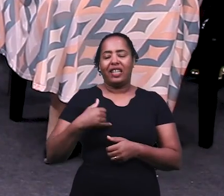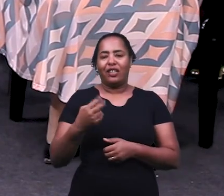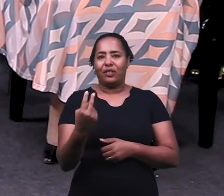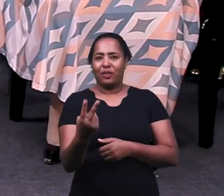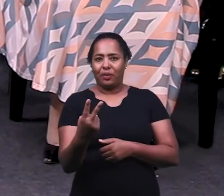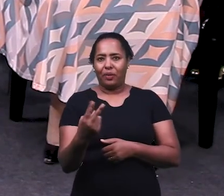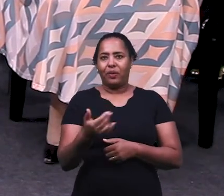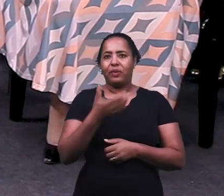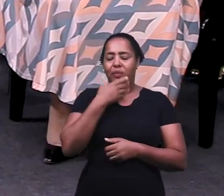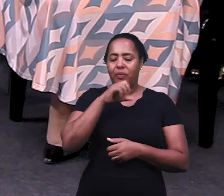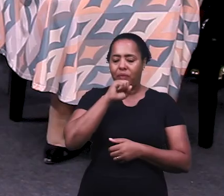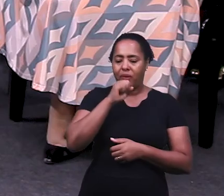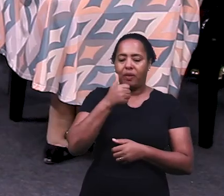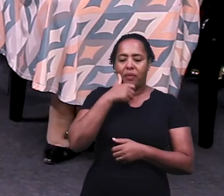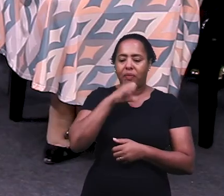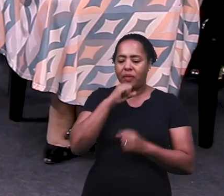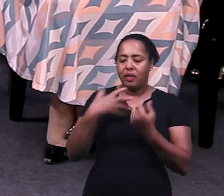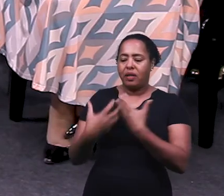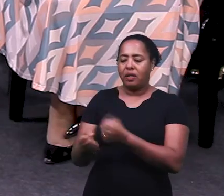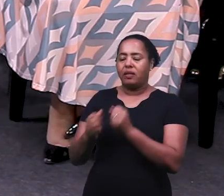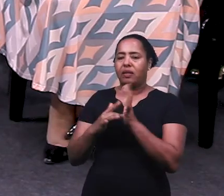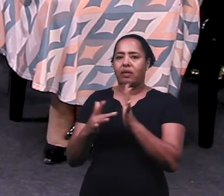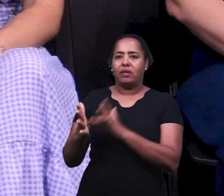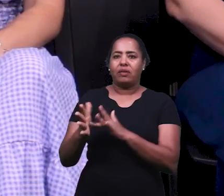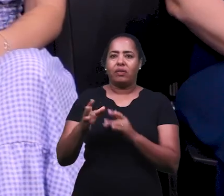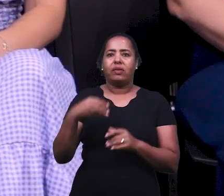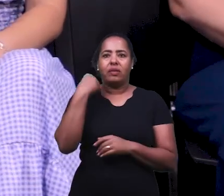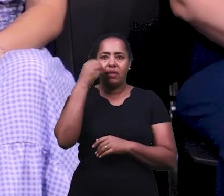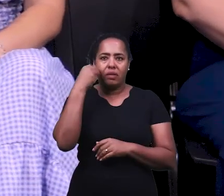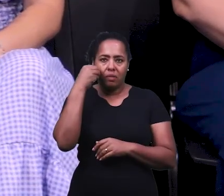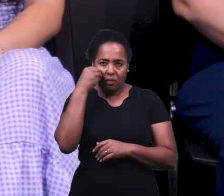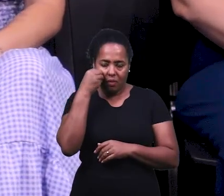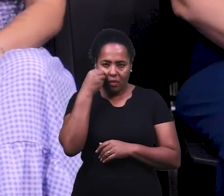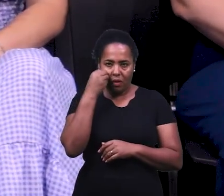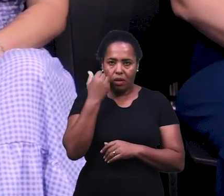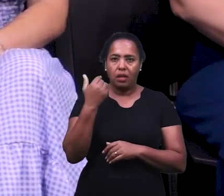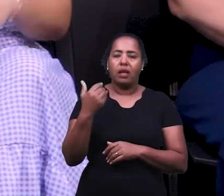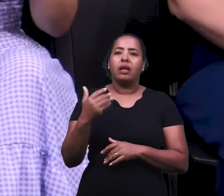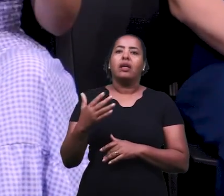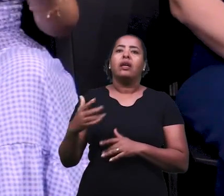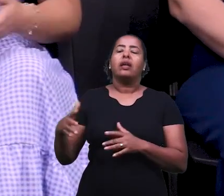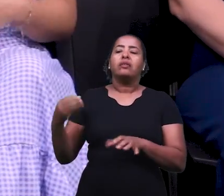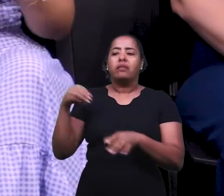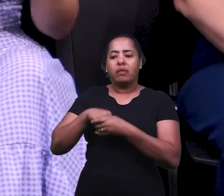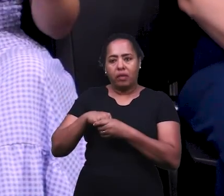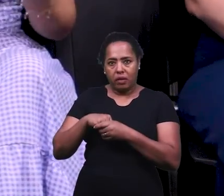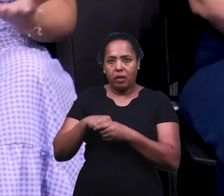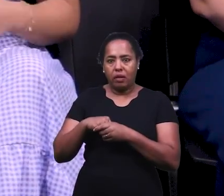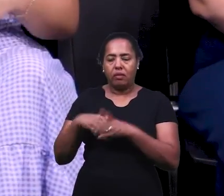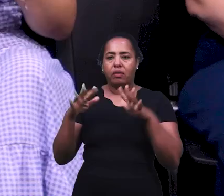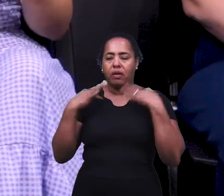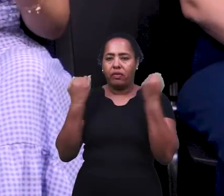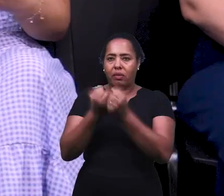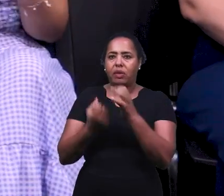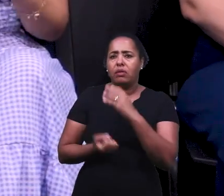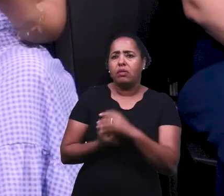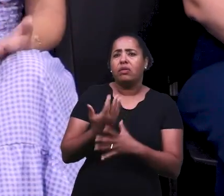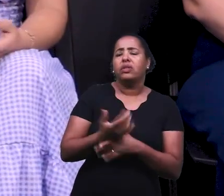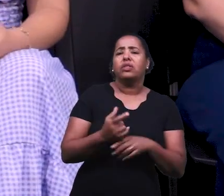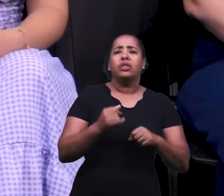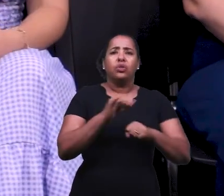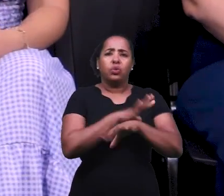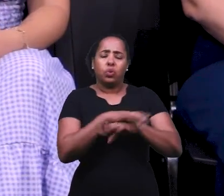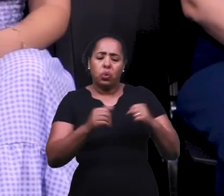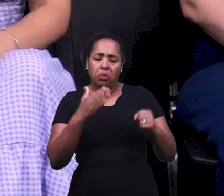com a das meninas, né? Quando eu tinha 2 anos de idade, os meus pais se converteram. Que benção. E muitas experiências foram tendo